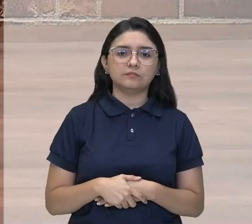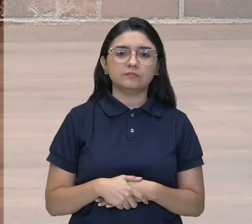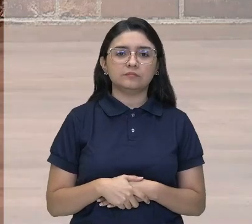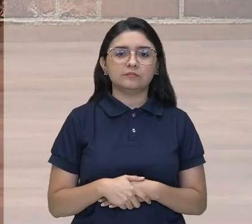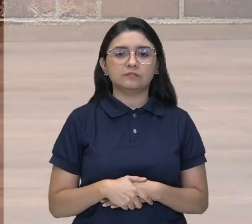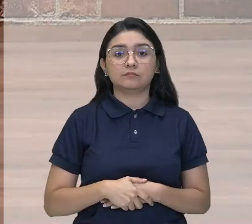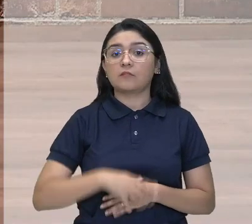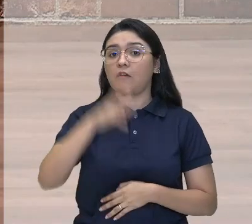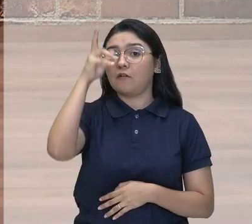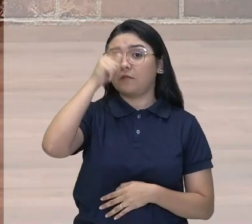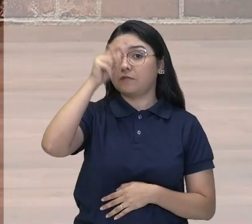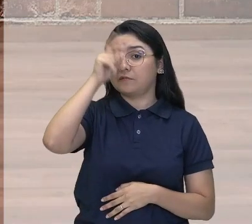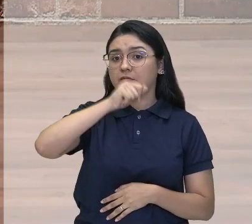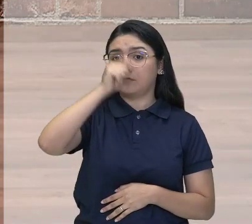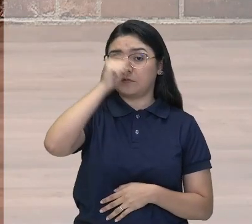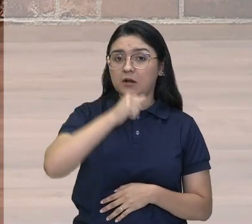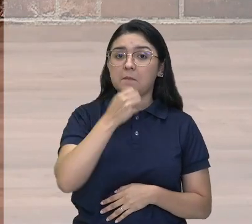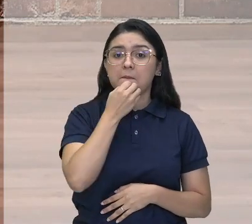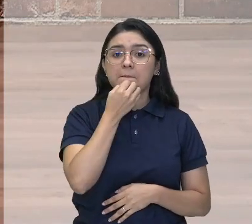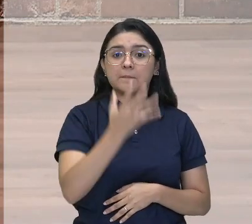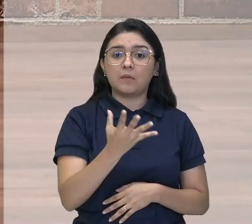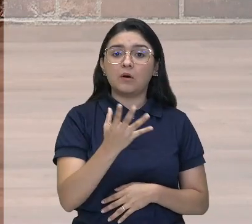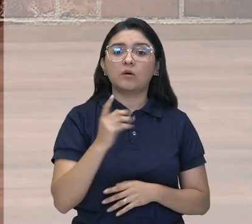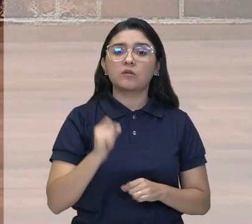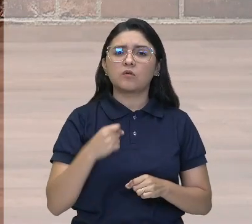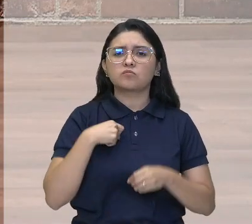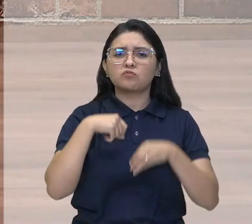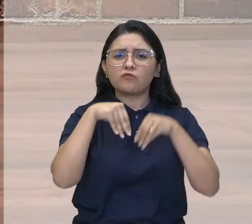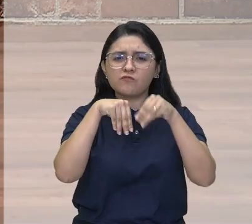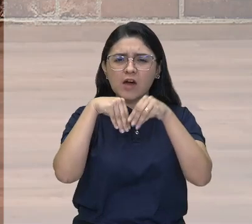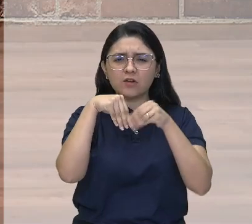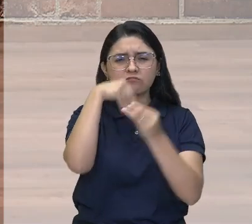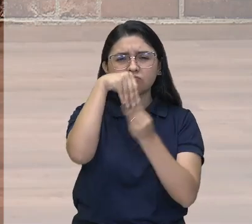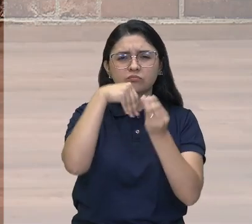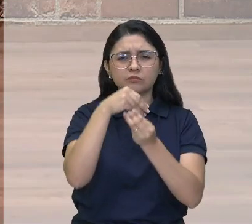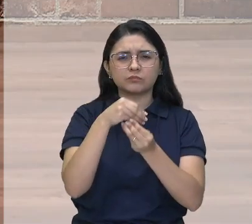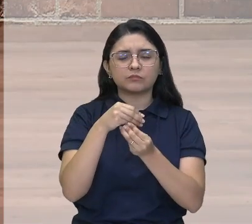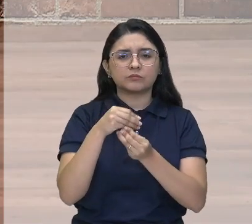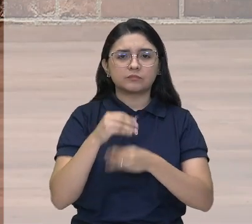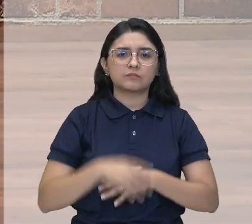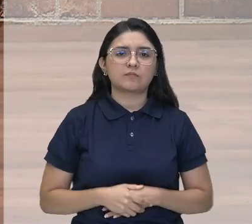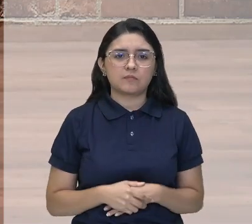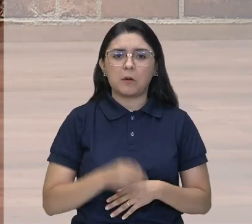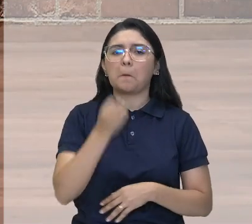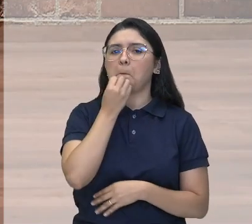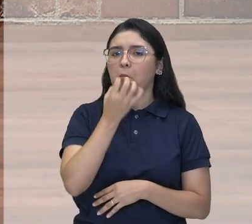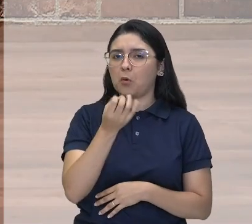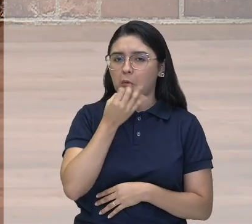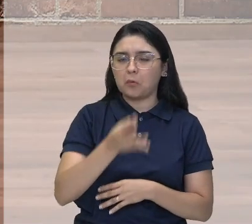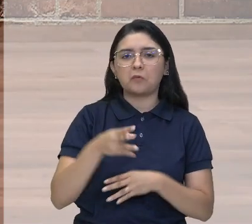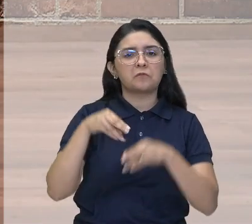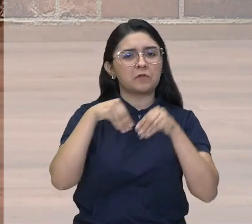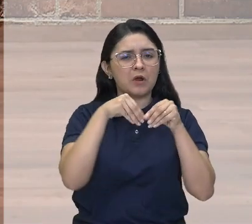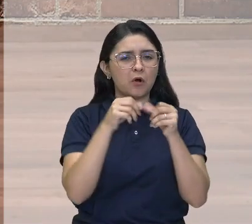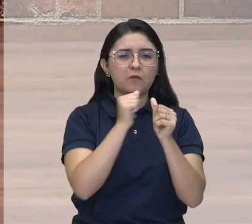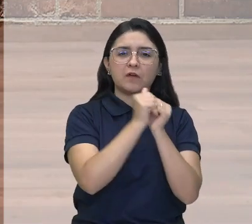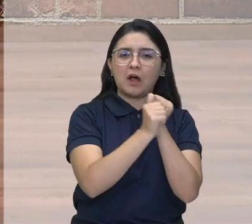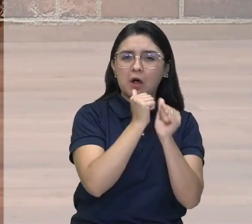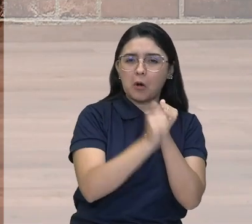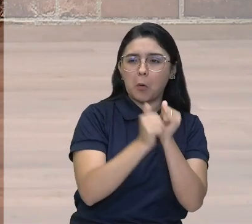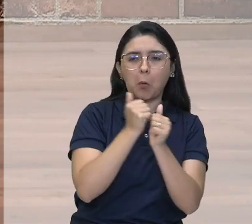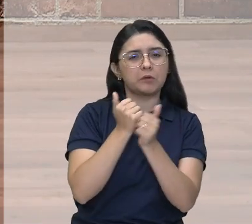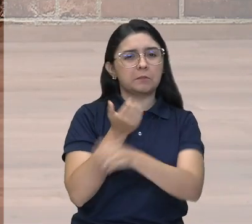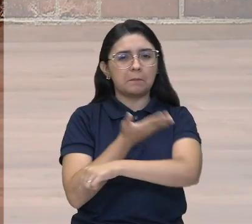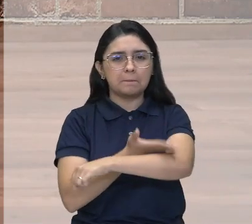O frango, eu acho que ele fica bom com aquela farofinha também bem torradinha. Sim, com uma farofa, com um arroz